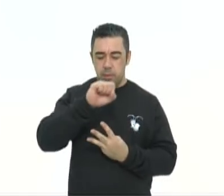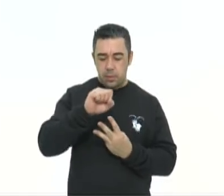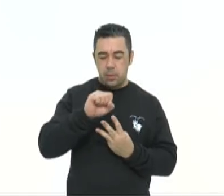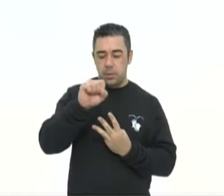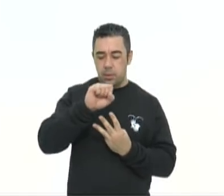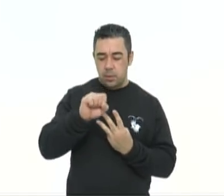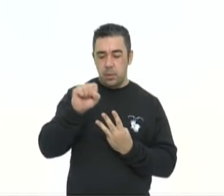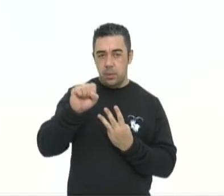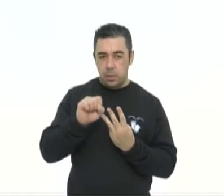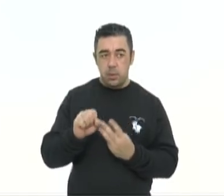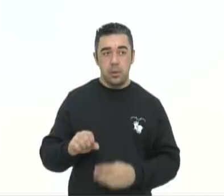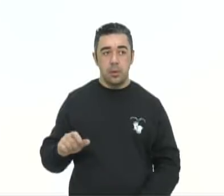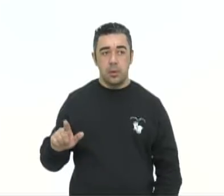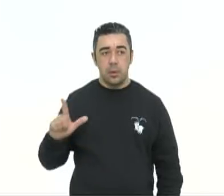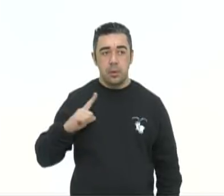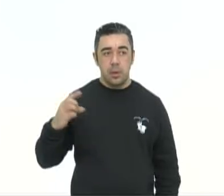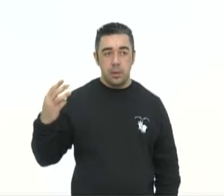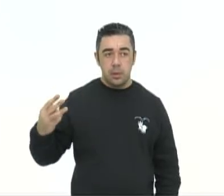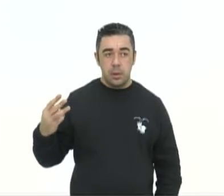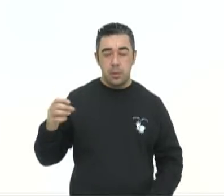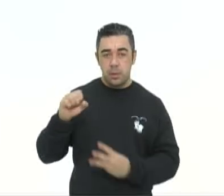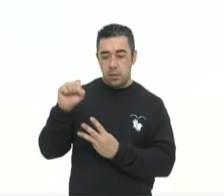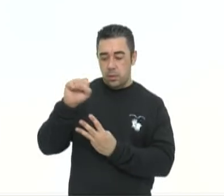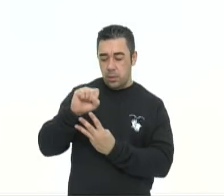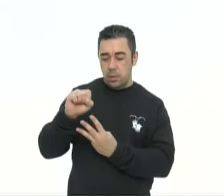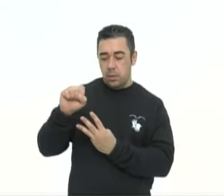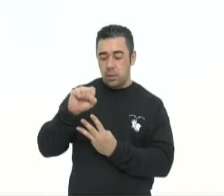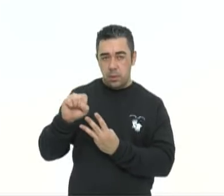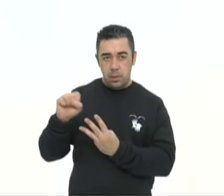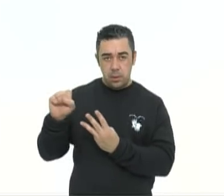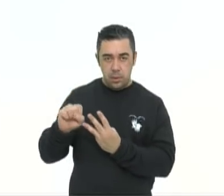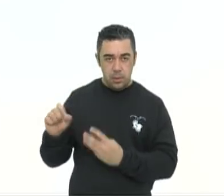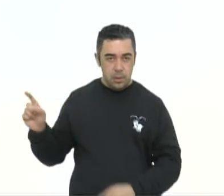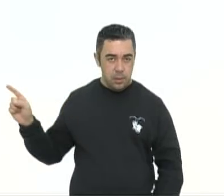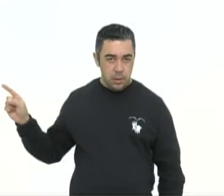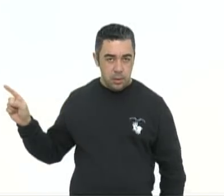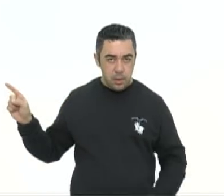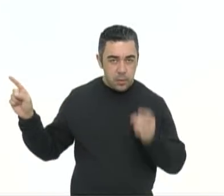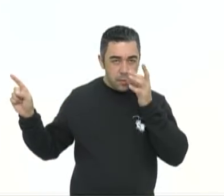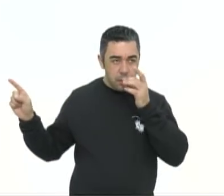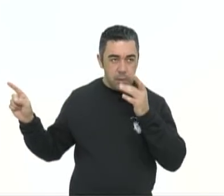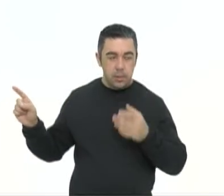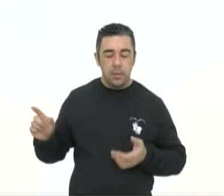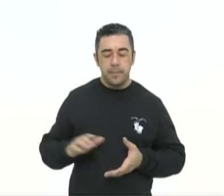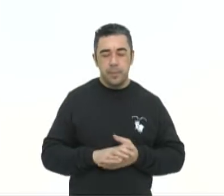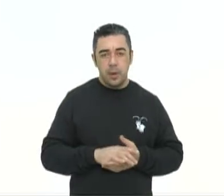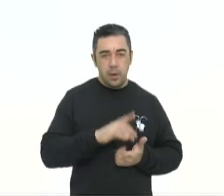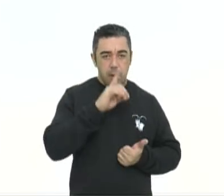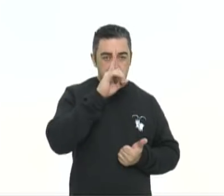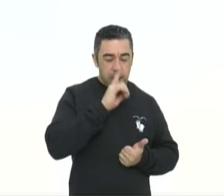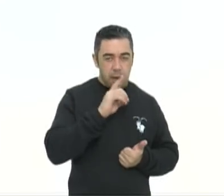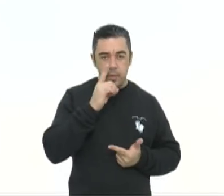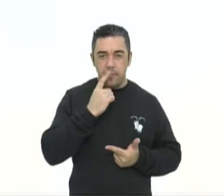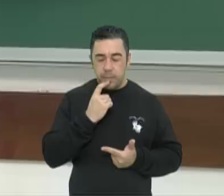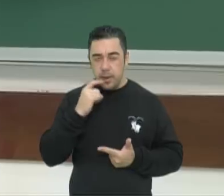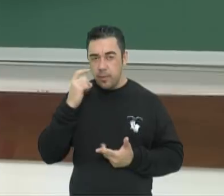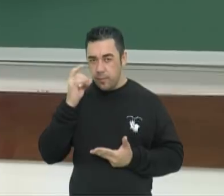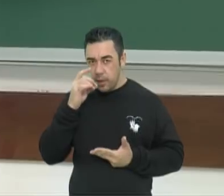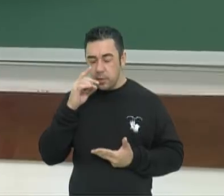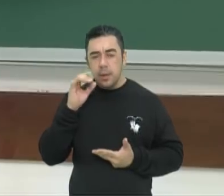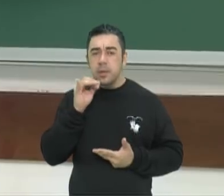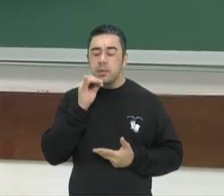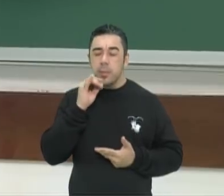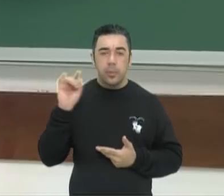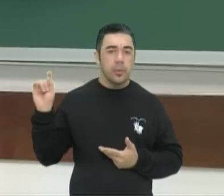3 cifras, e a empresa 3, na cor verde, com 3 cifras. Ou seja, aqui nós podemos usar